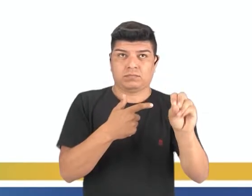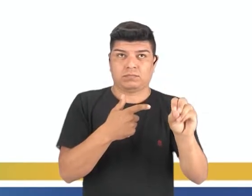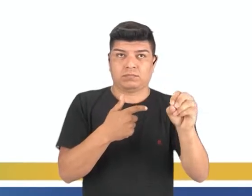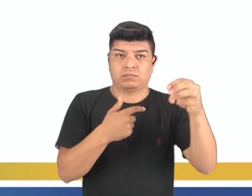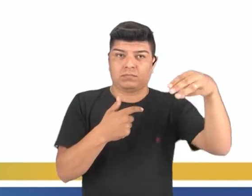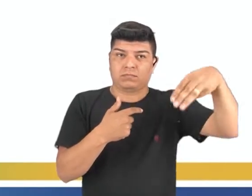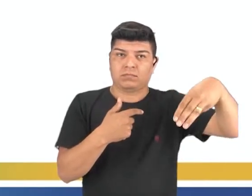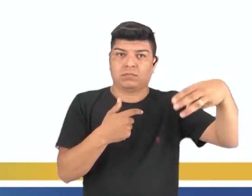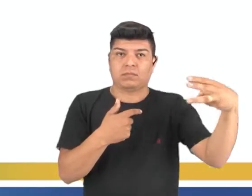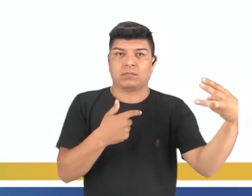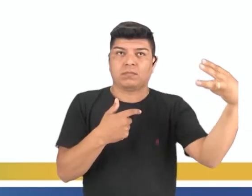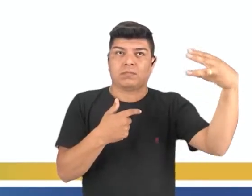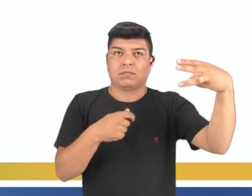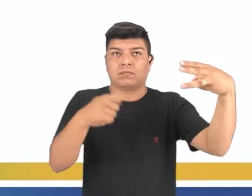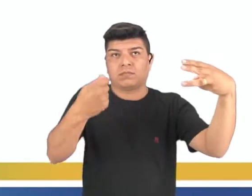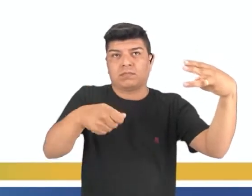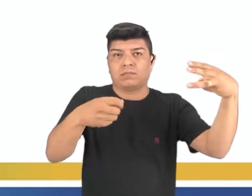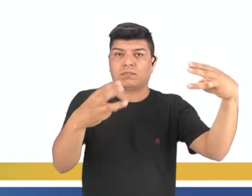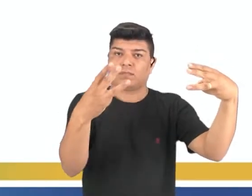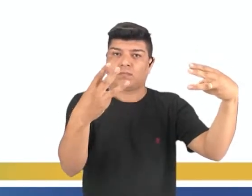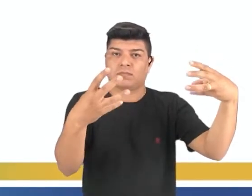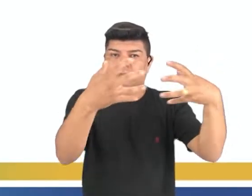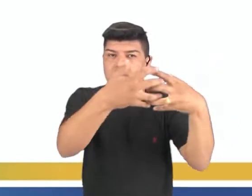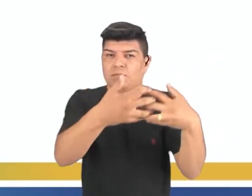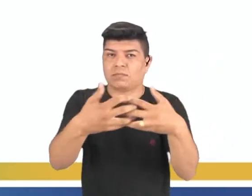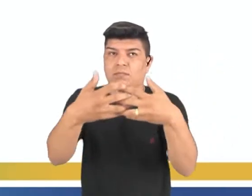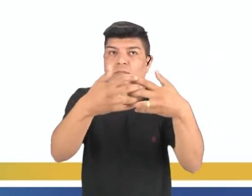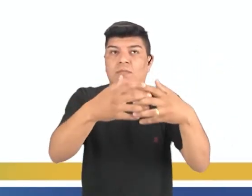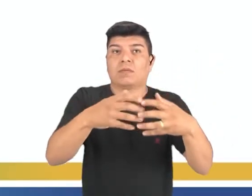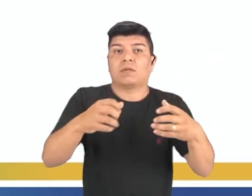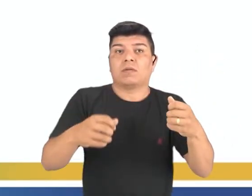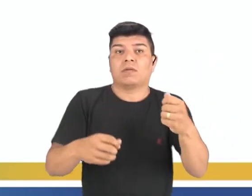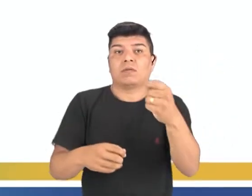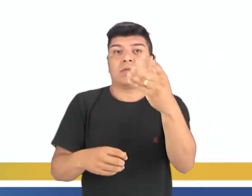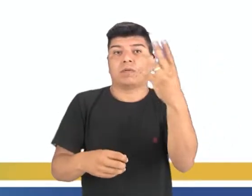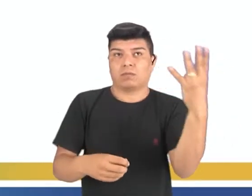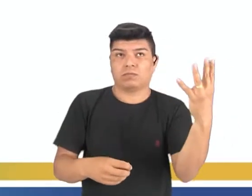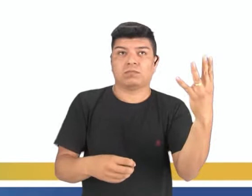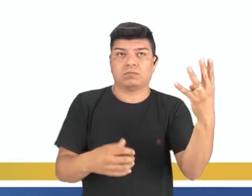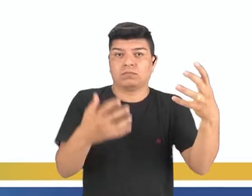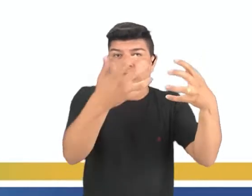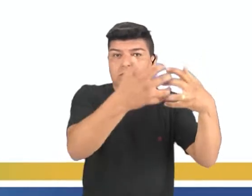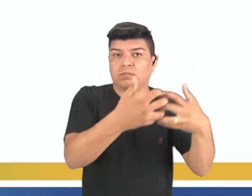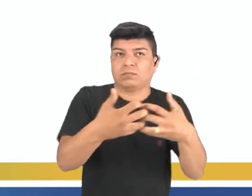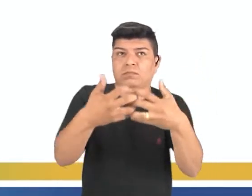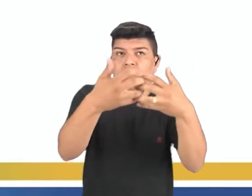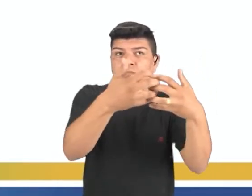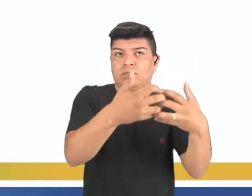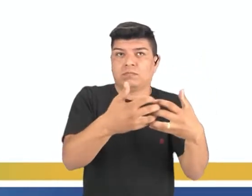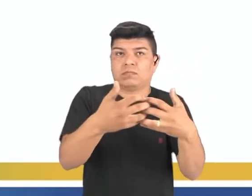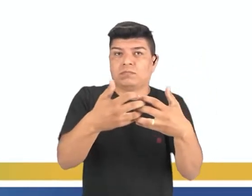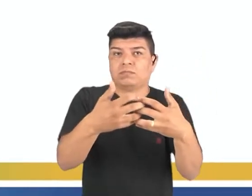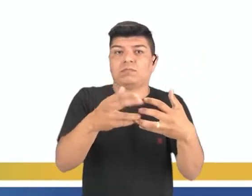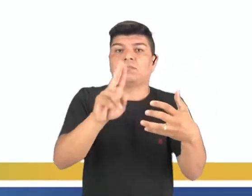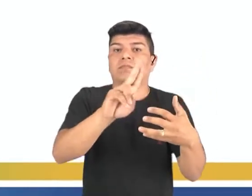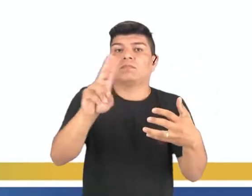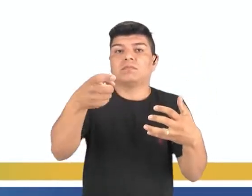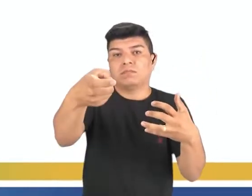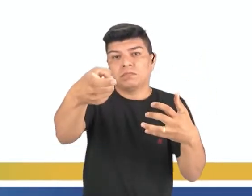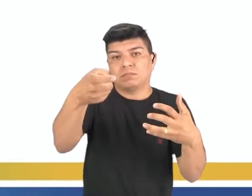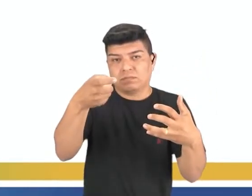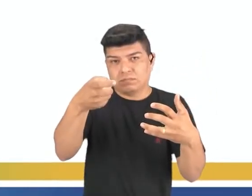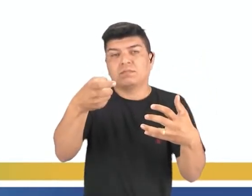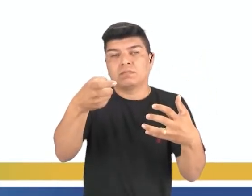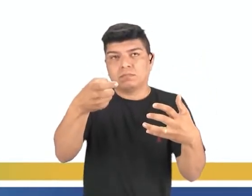areia são necessários 3 caminhões e a gente quer descobrir quantos caminhões aí, né, que a gente vai chamar de X, serão necessários